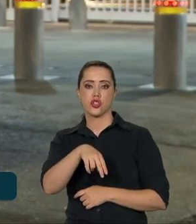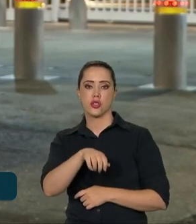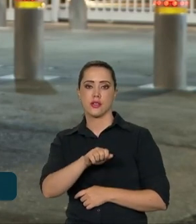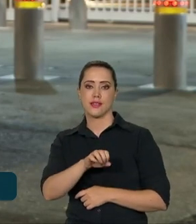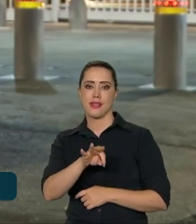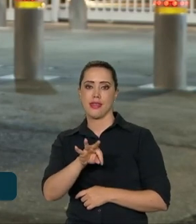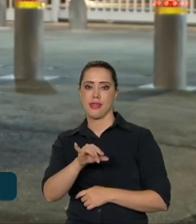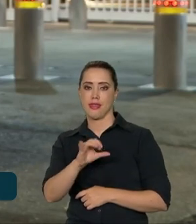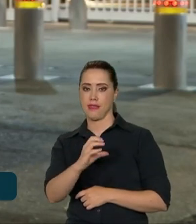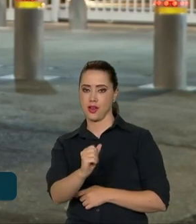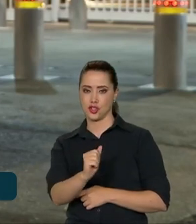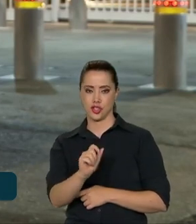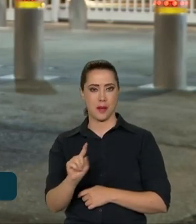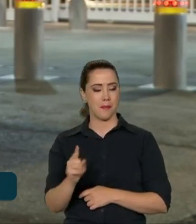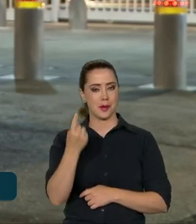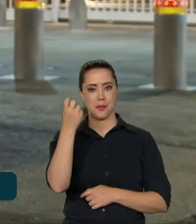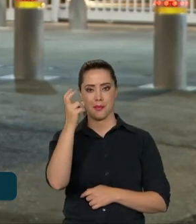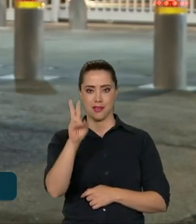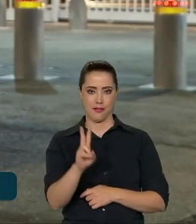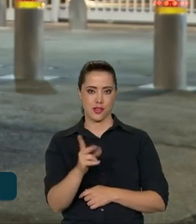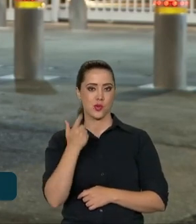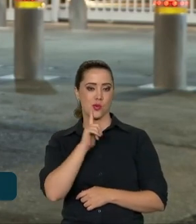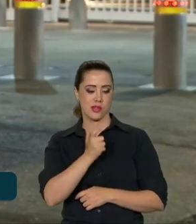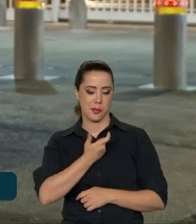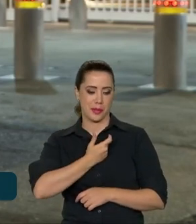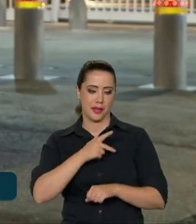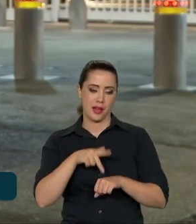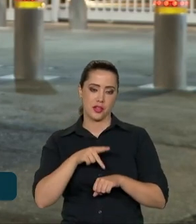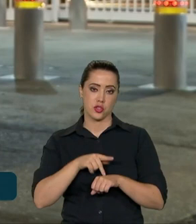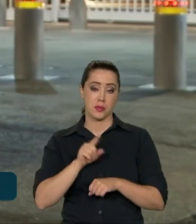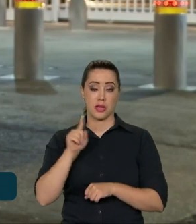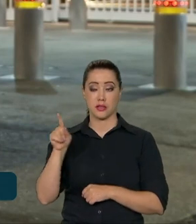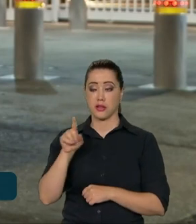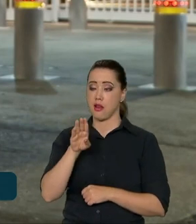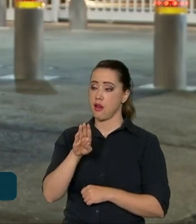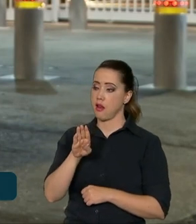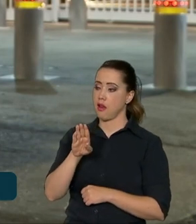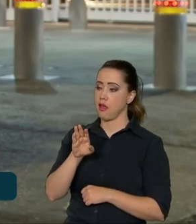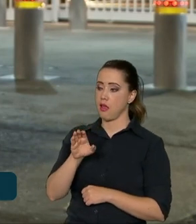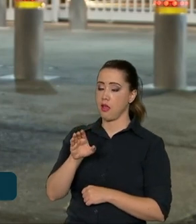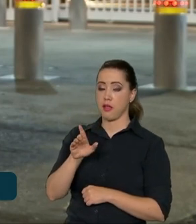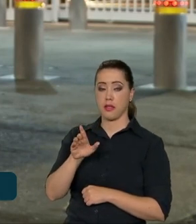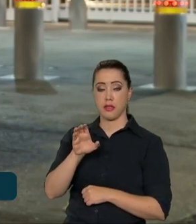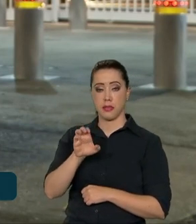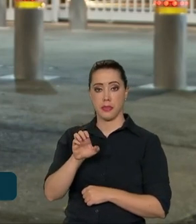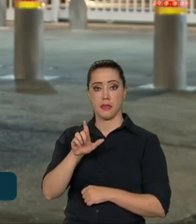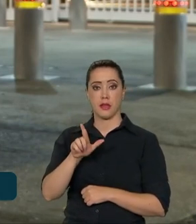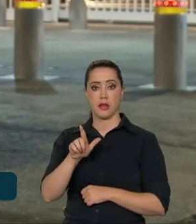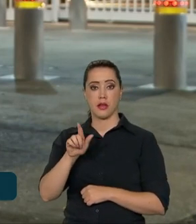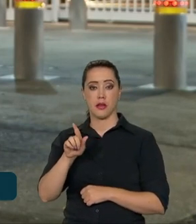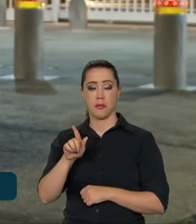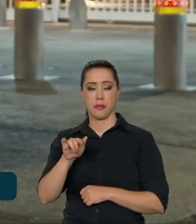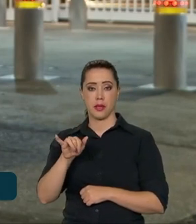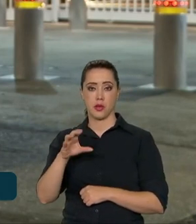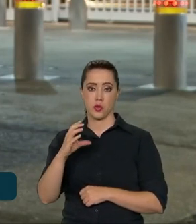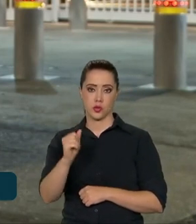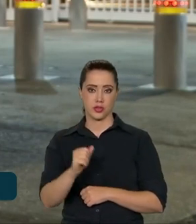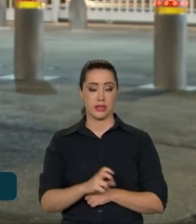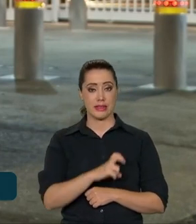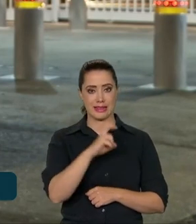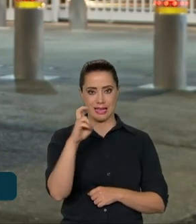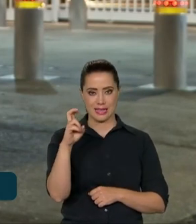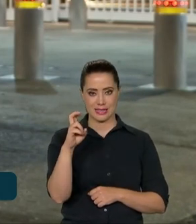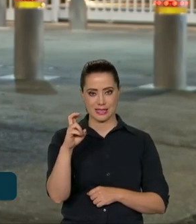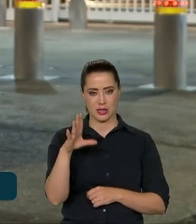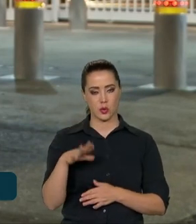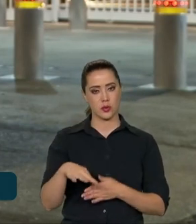medalha inédita, no Mundial que acontece lá na Bélgica. E uma curiosidade sobre elas é que das 5 titulares